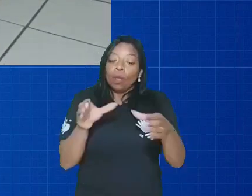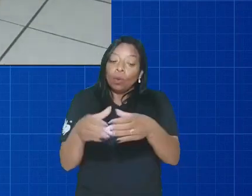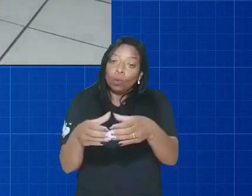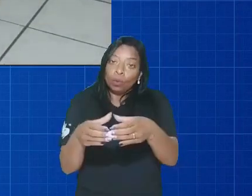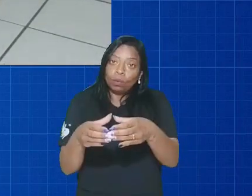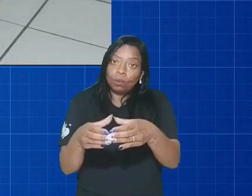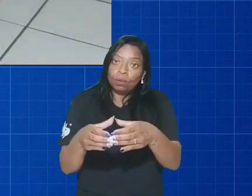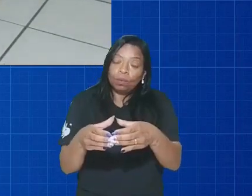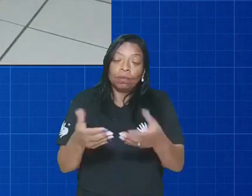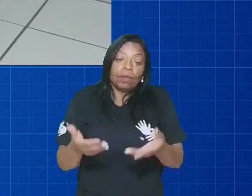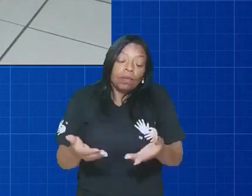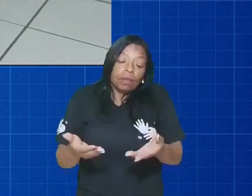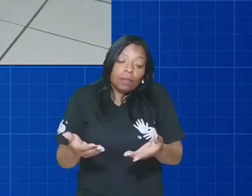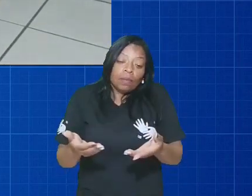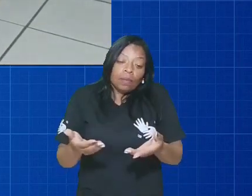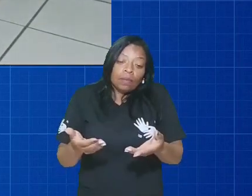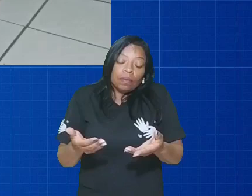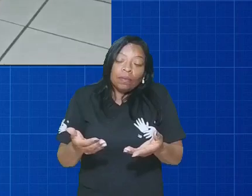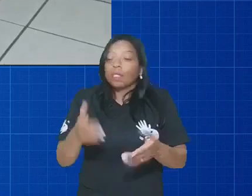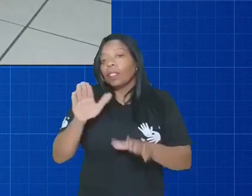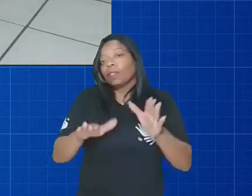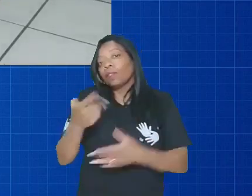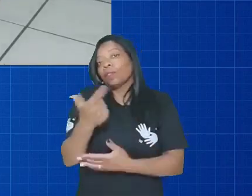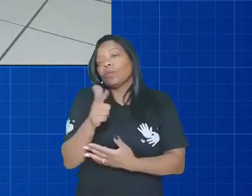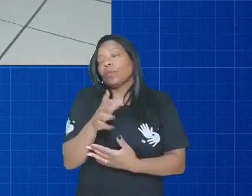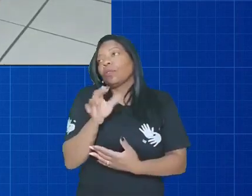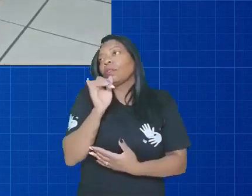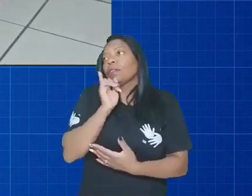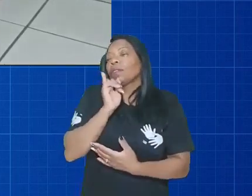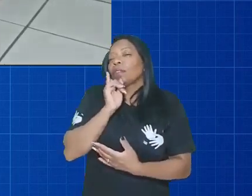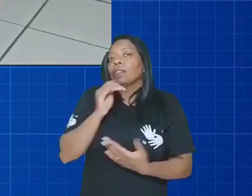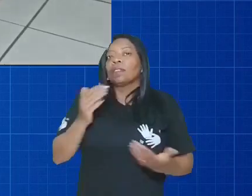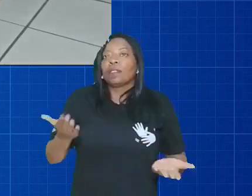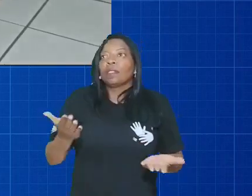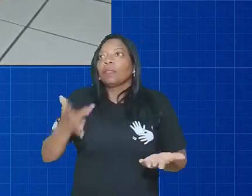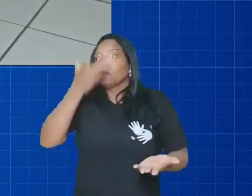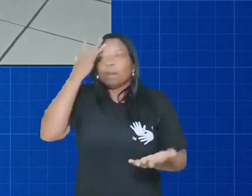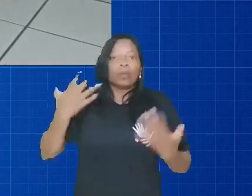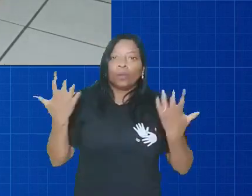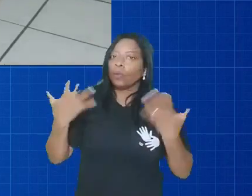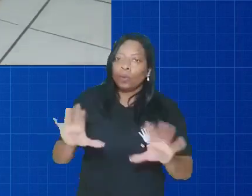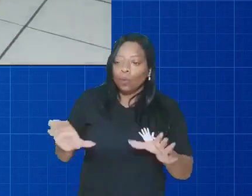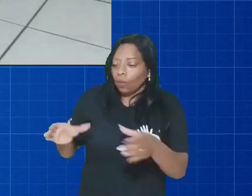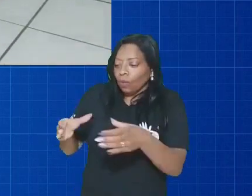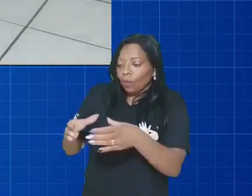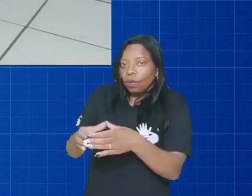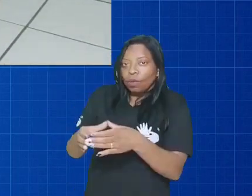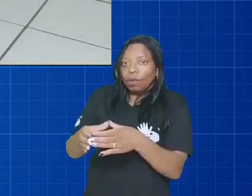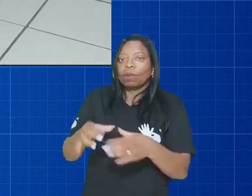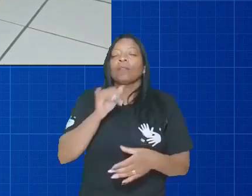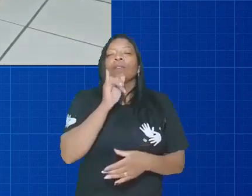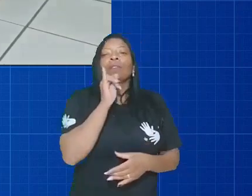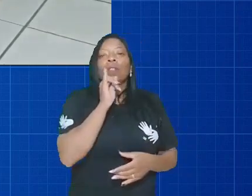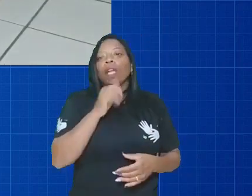existe uma questão, talvez não seja a palavra certa, resistência, mas que eles falam, eu não vou lá para expor o